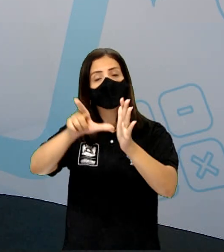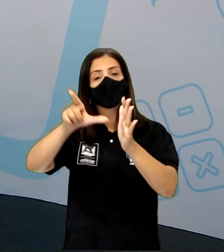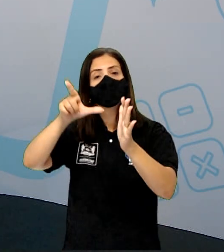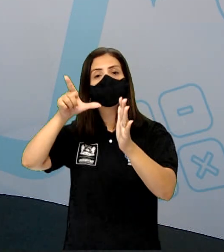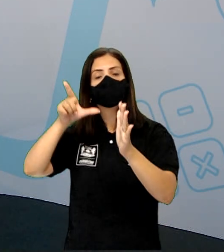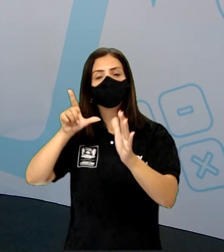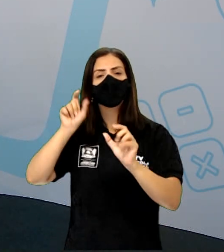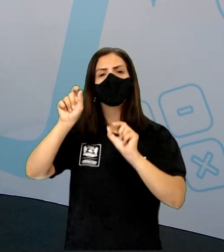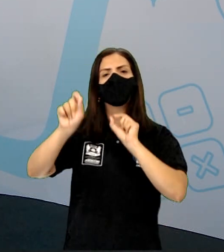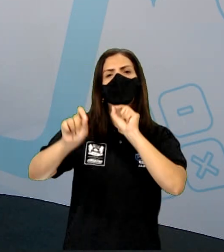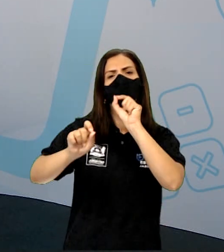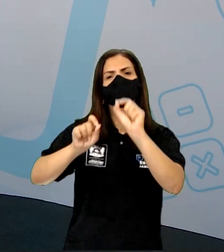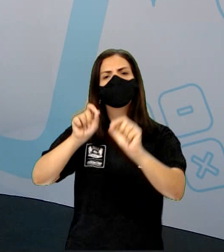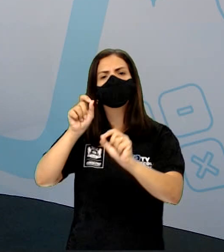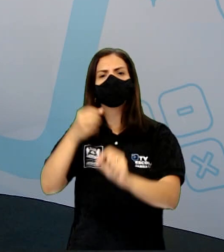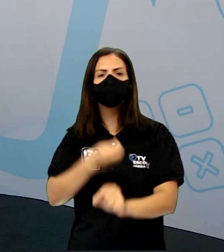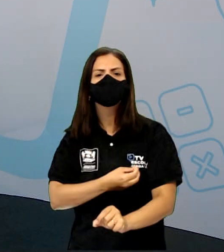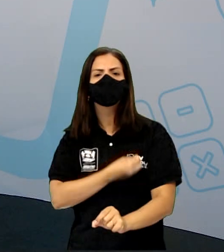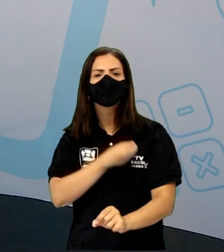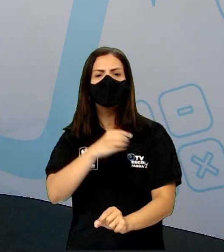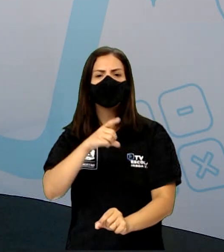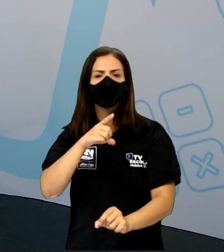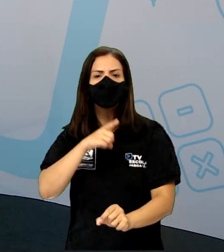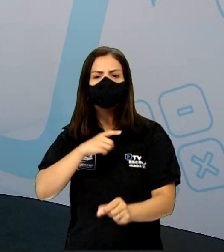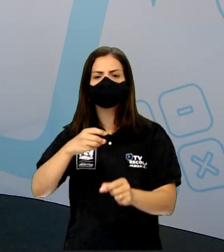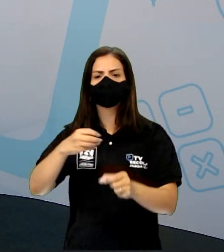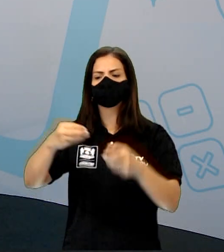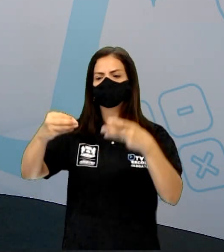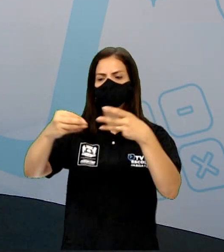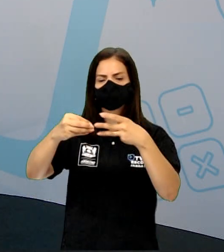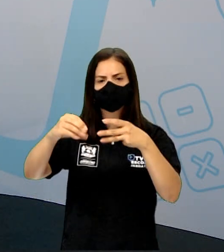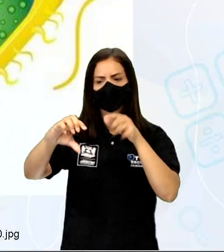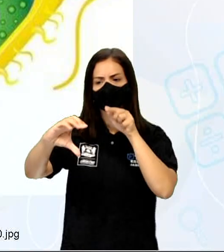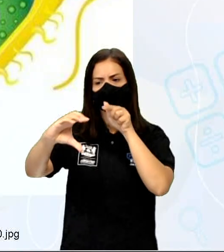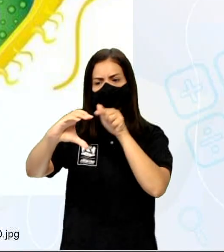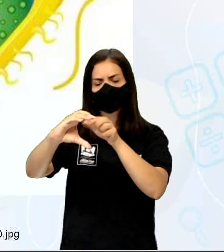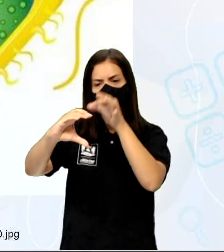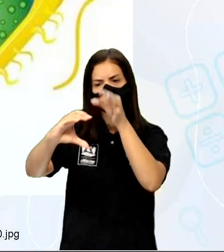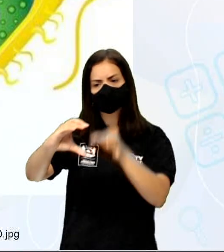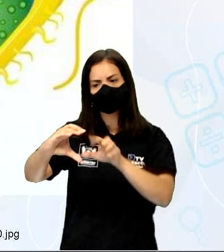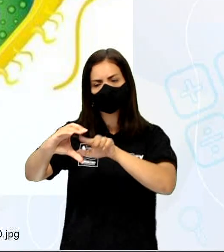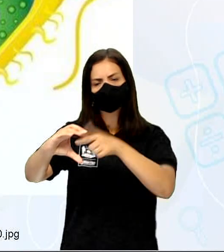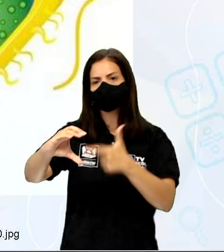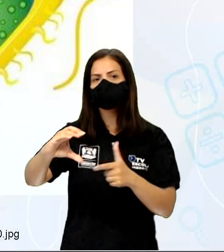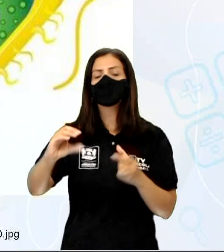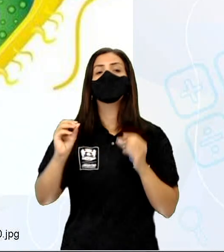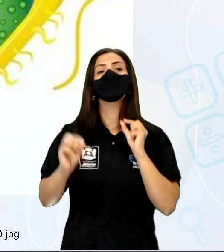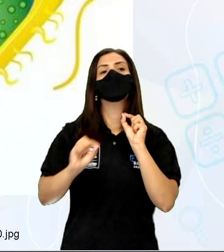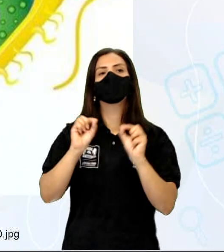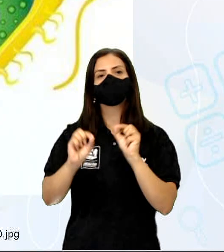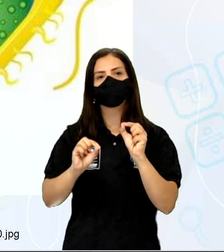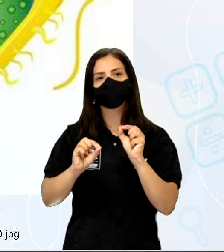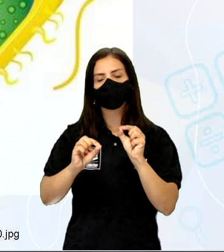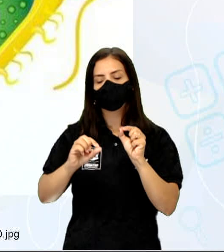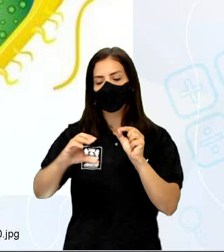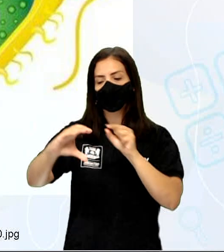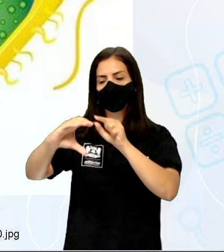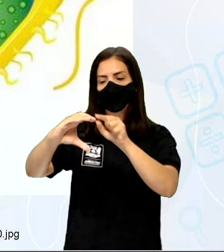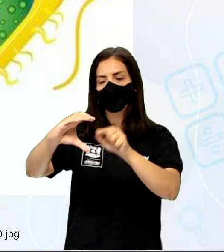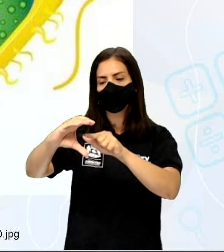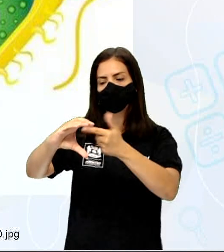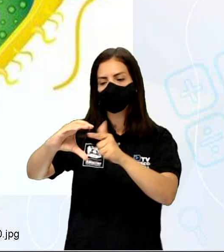são organismos procariontes e eucariontes, né? Os organismos procariontes são aqueles que não possuem